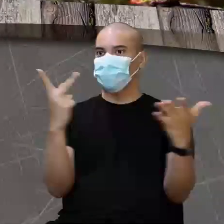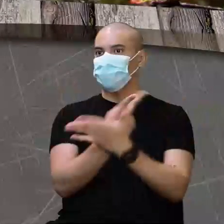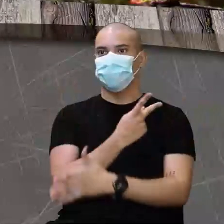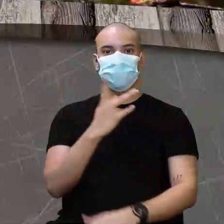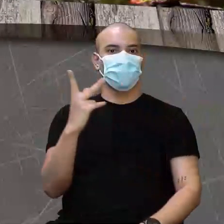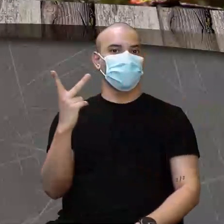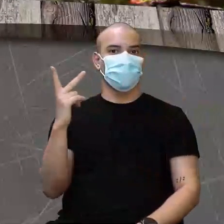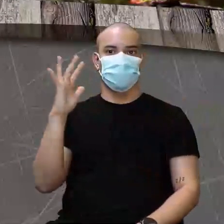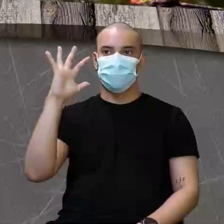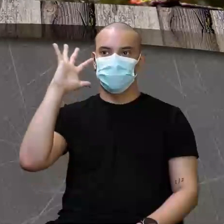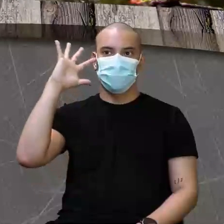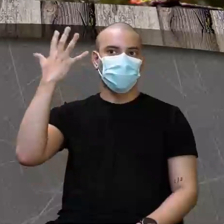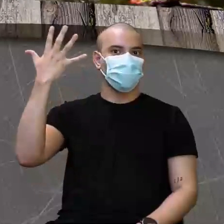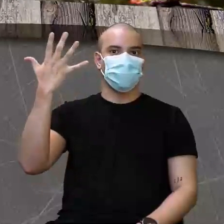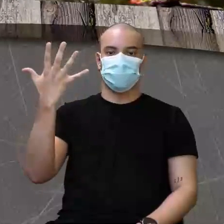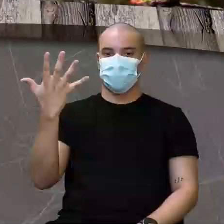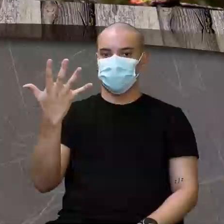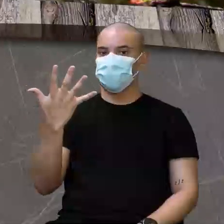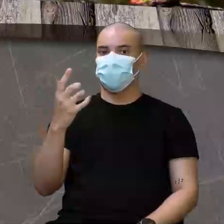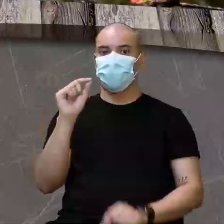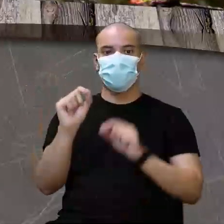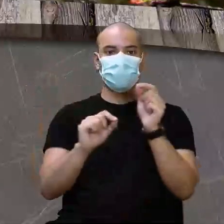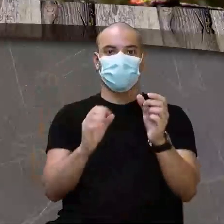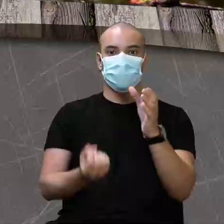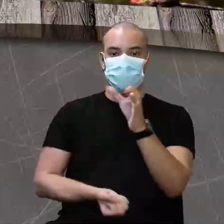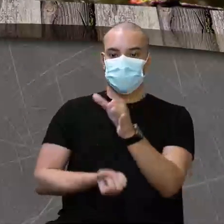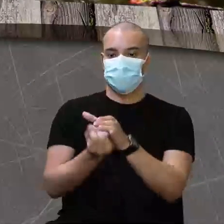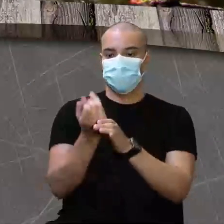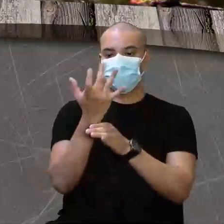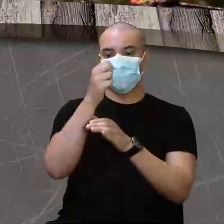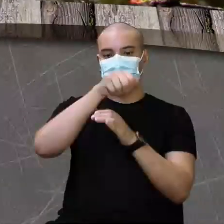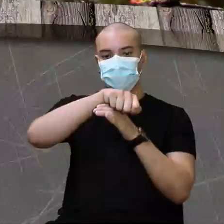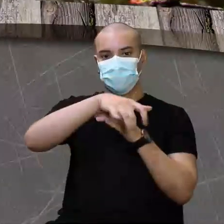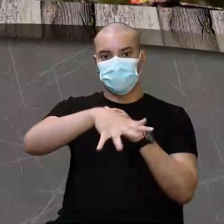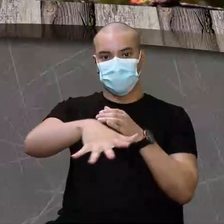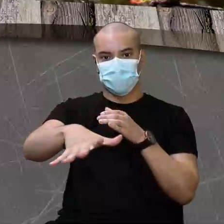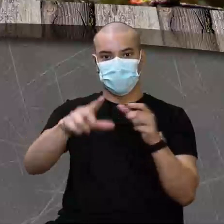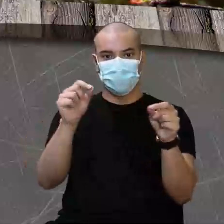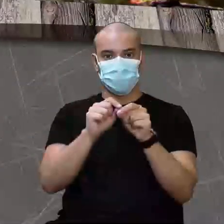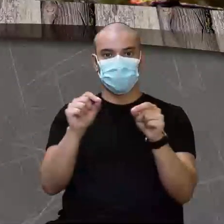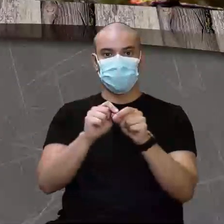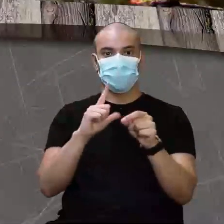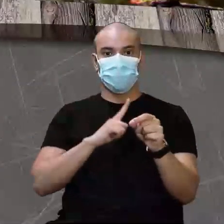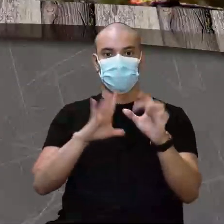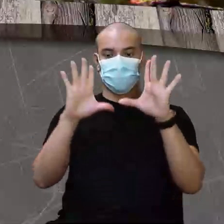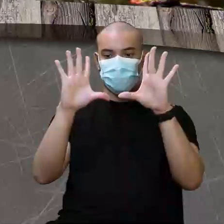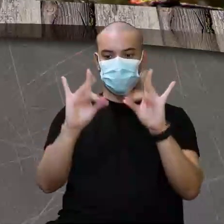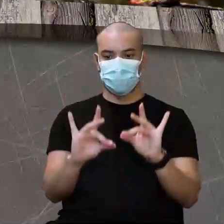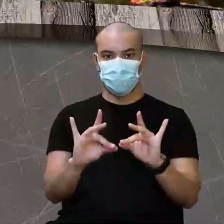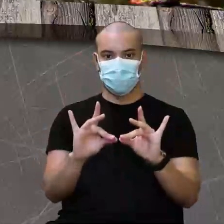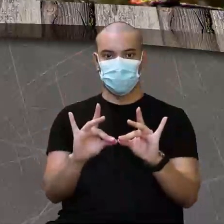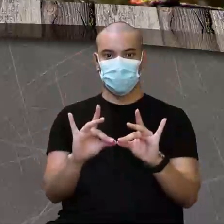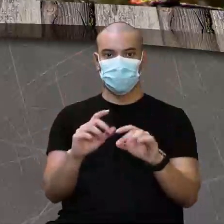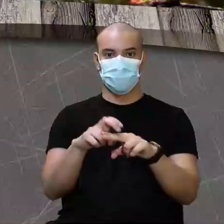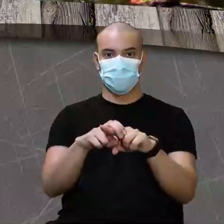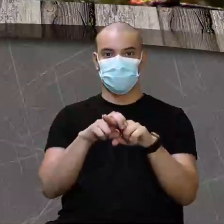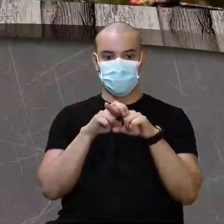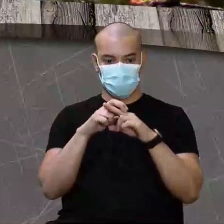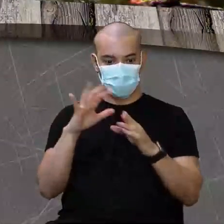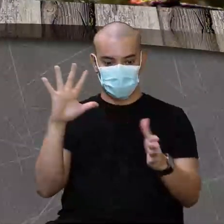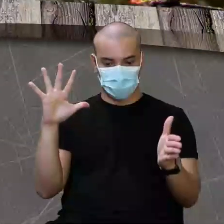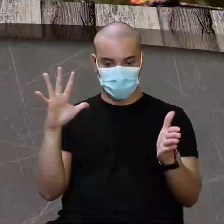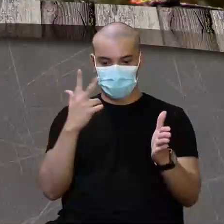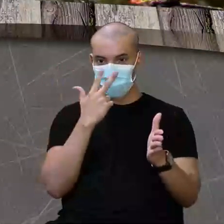catastróficos e muito das cinzas vulcânicas fizeram com que houvesse uma impregnação, uma moldagem,